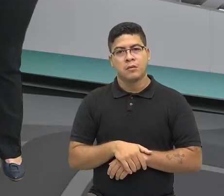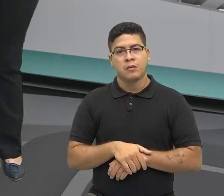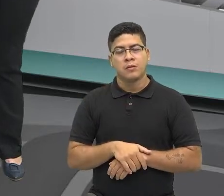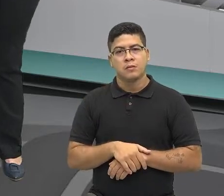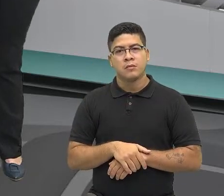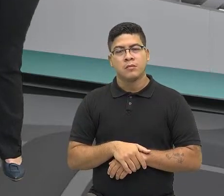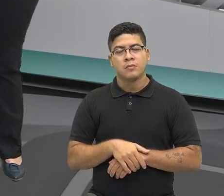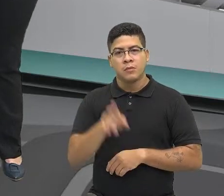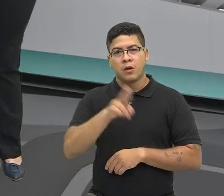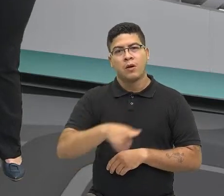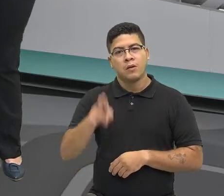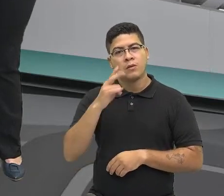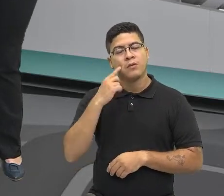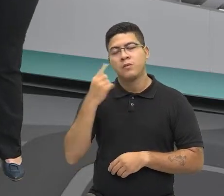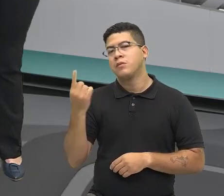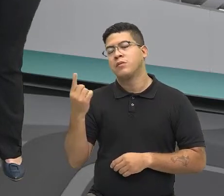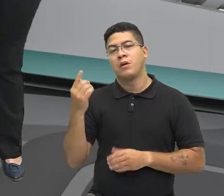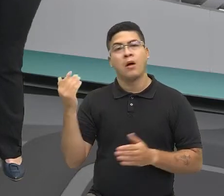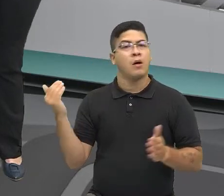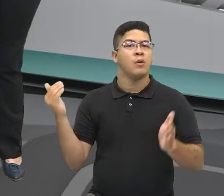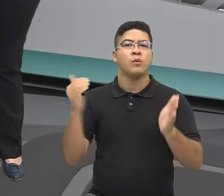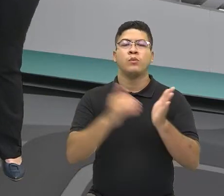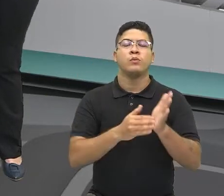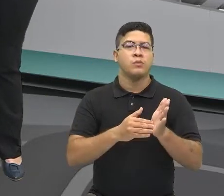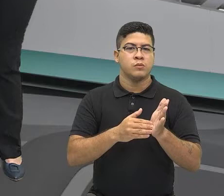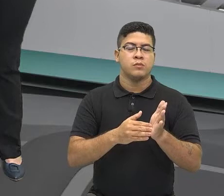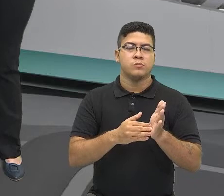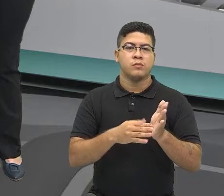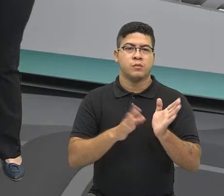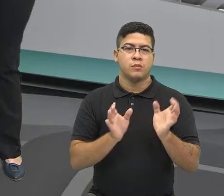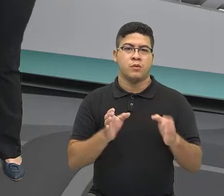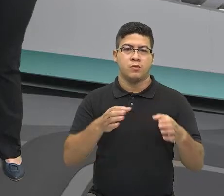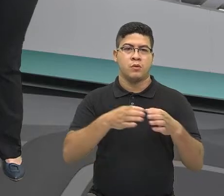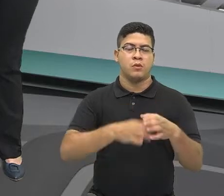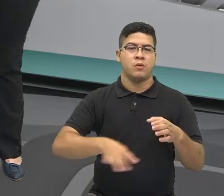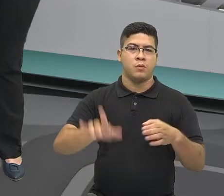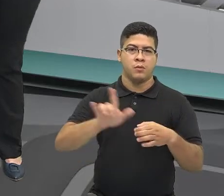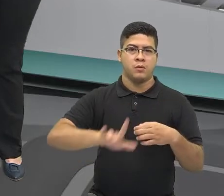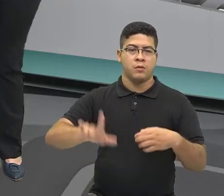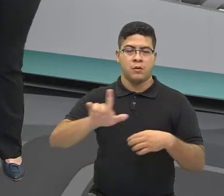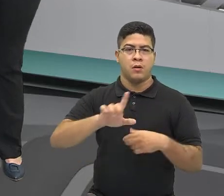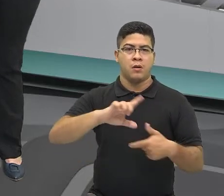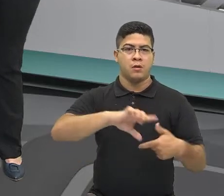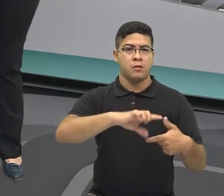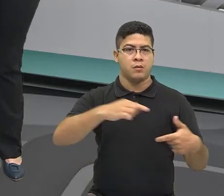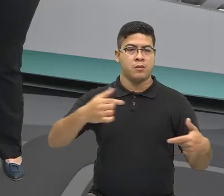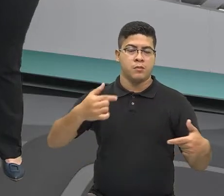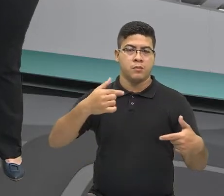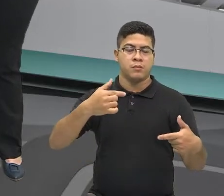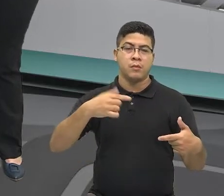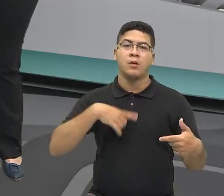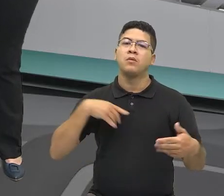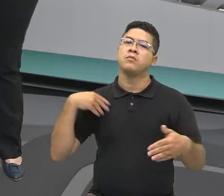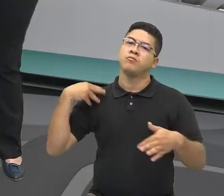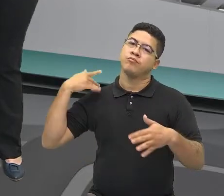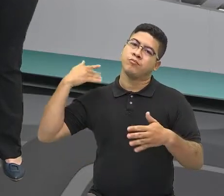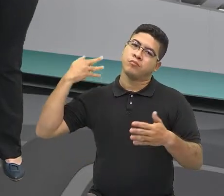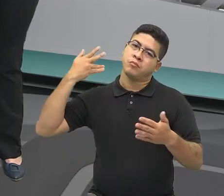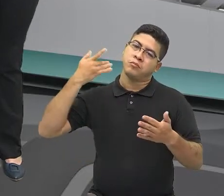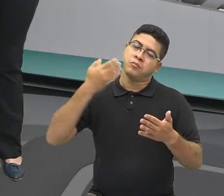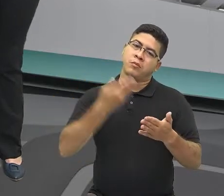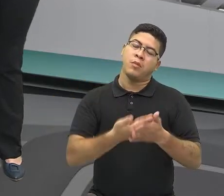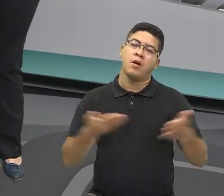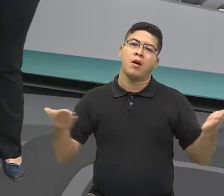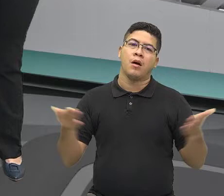última escola literária, né, que será trabalhada, o modernismo. Então, durante todo o processo, vocês,